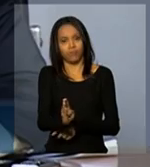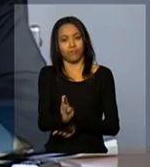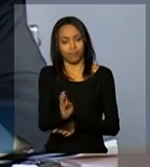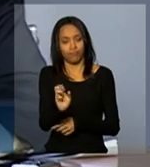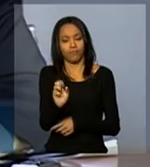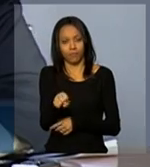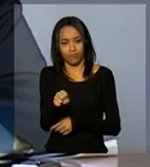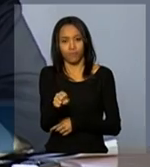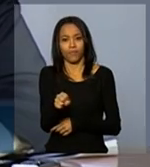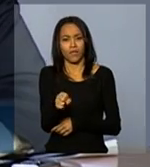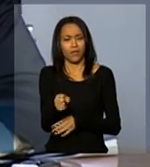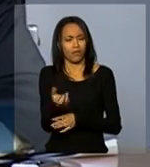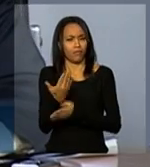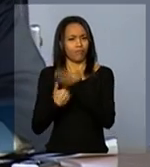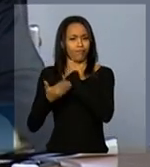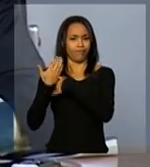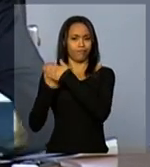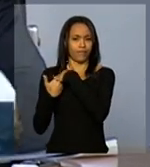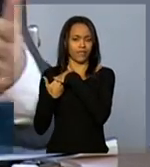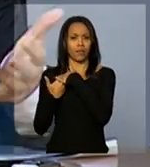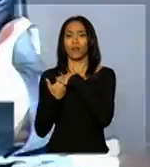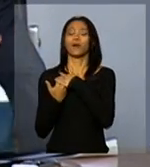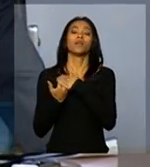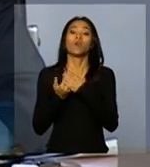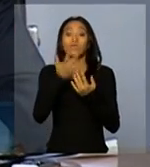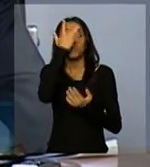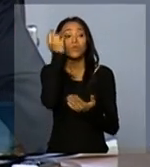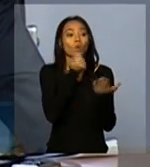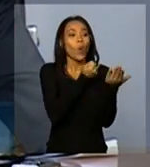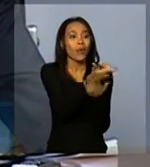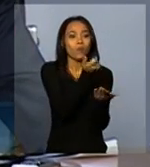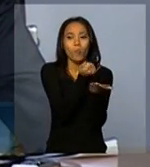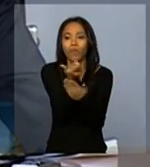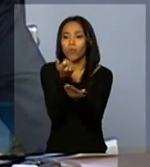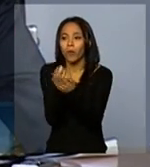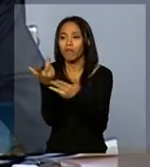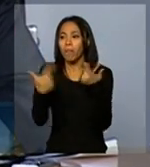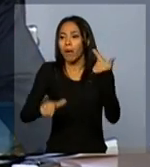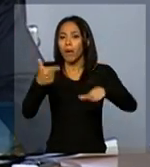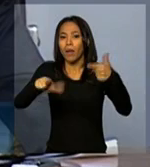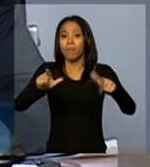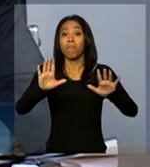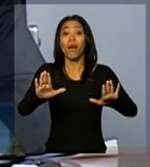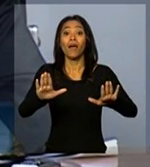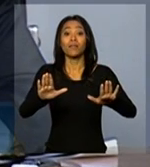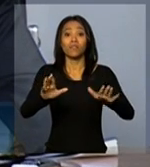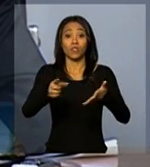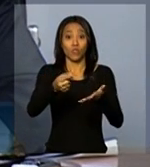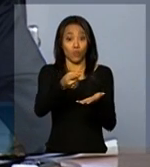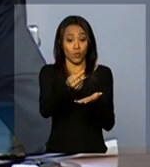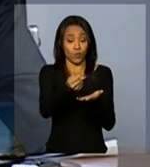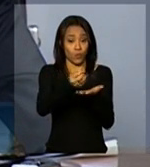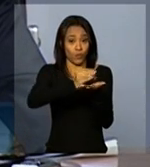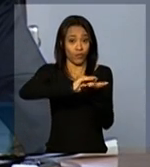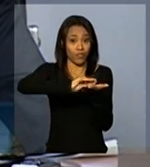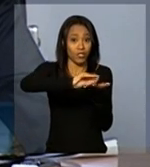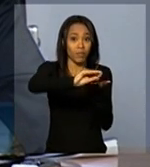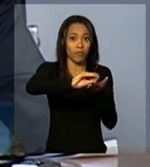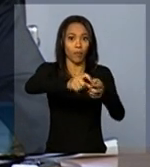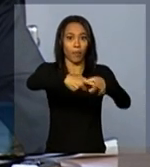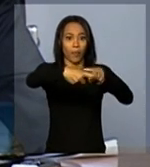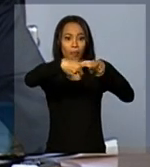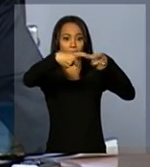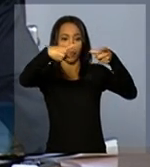Embora tempos atrás o consumo crescia mais, mas o investimento crescia mais do que o consumo. Então, por exemplo,